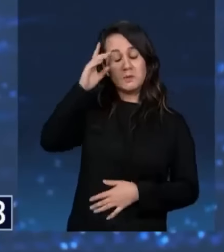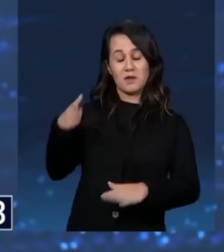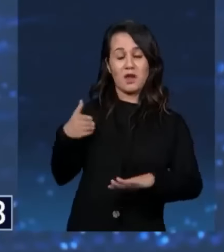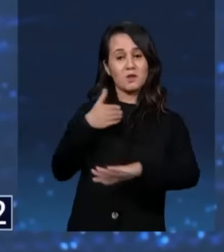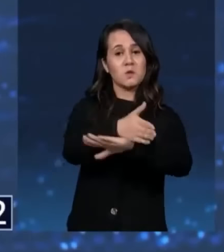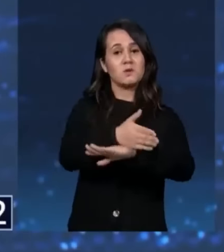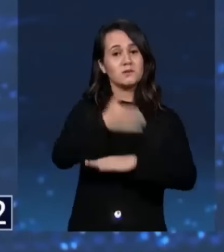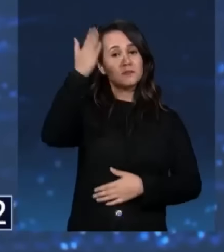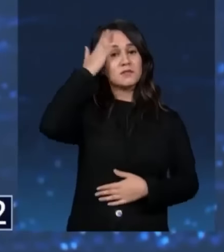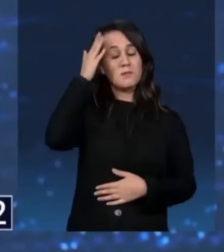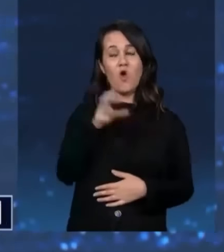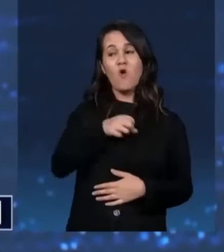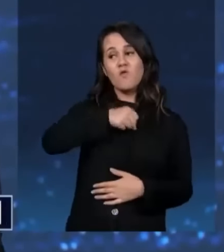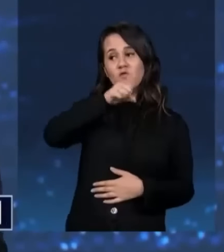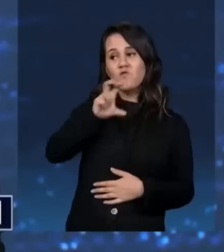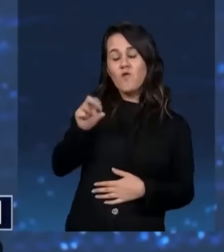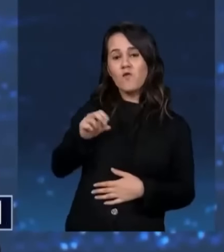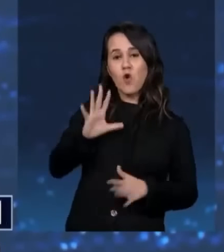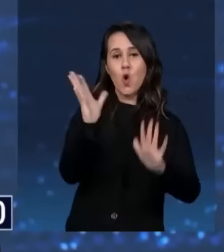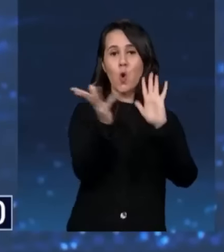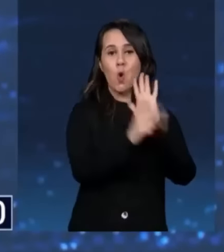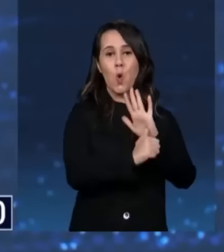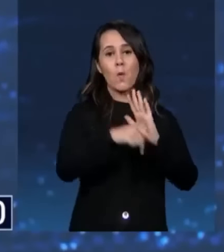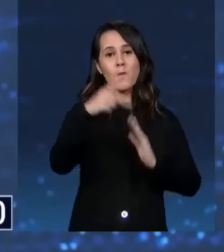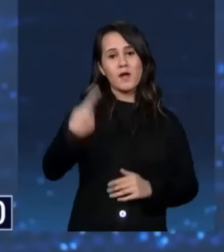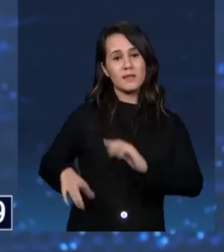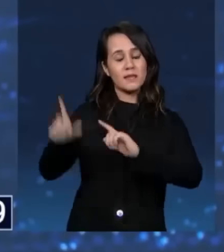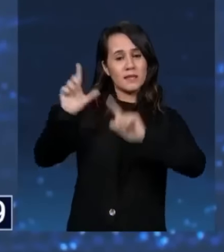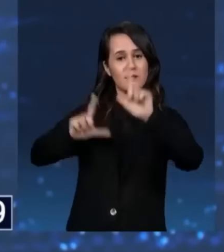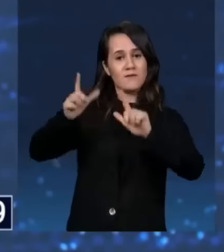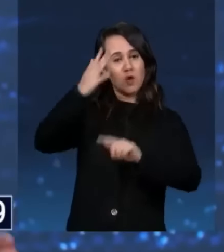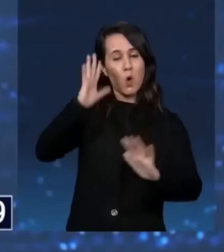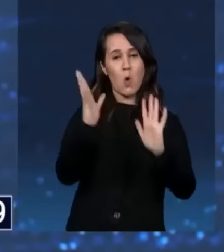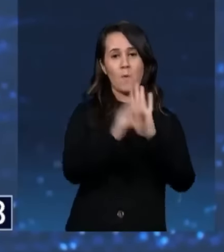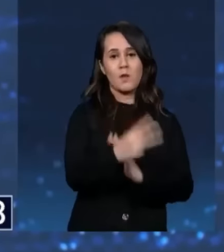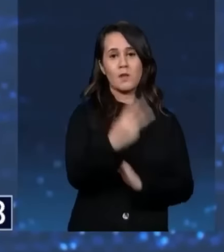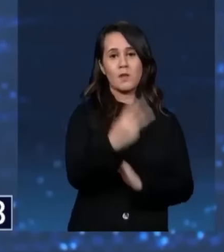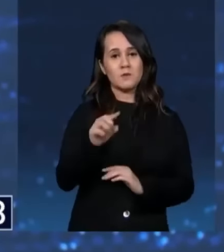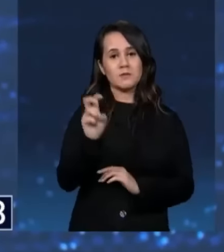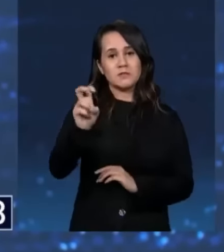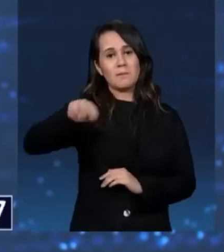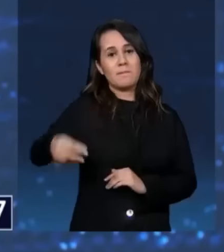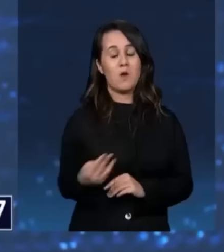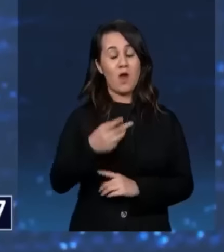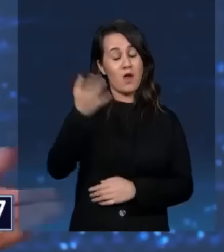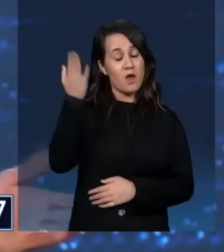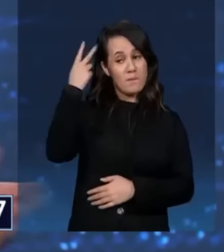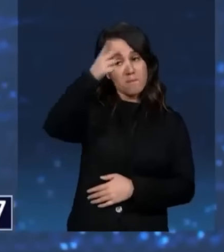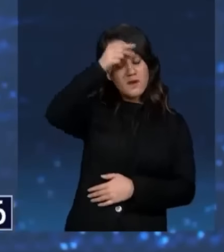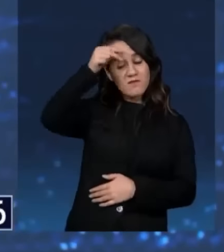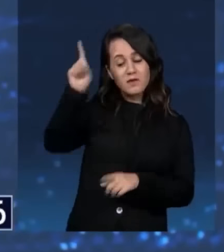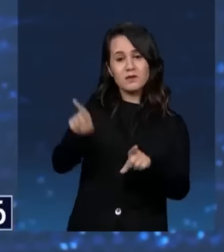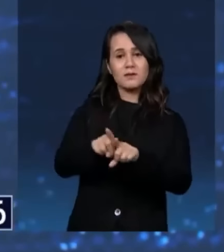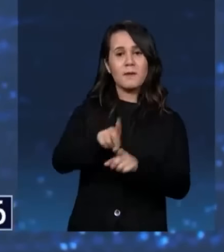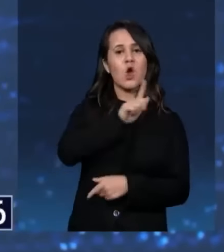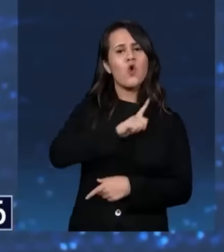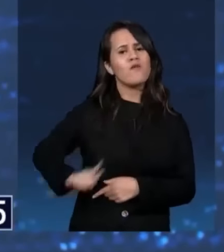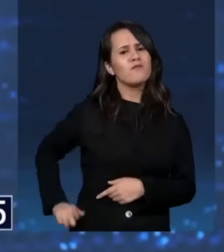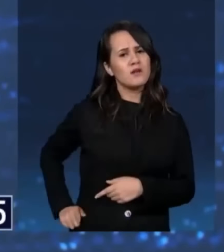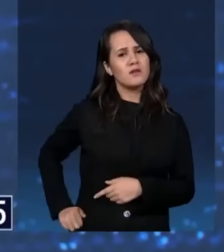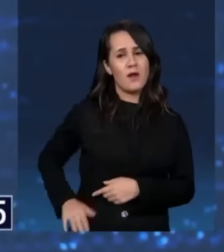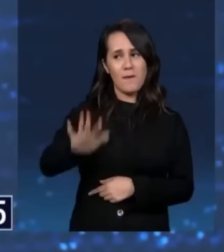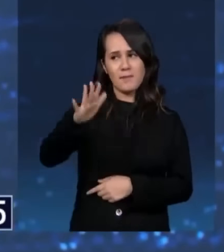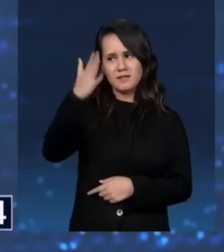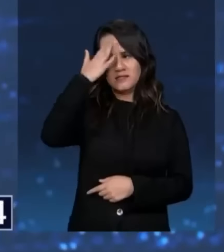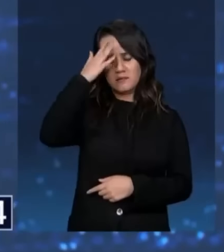casa inclusive do avô do dono dessa televisão e roubou 3.5 milhões ele era prefeito e Governador também sobre essa condenação aí não